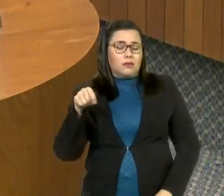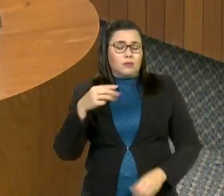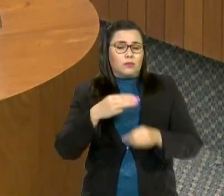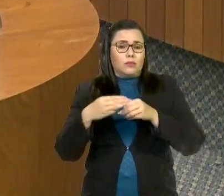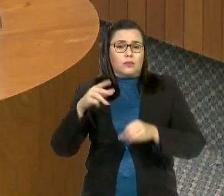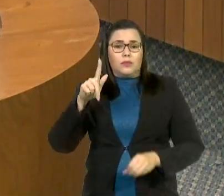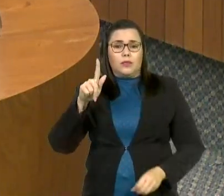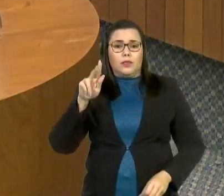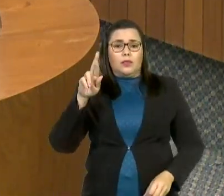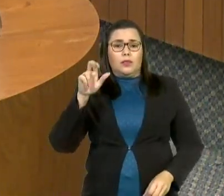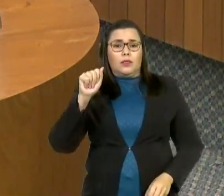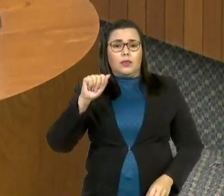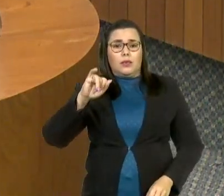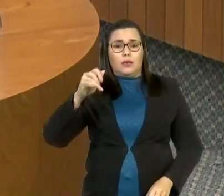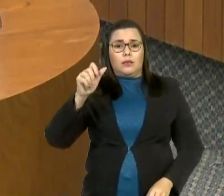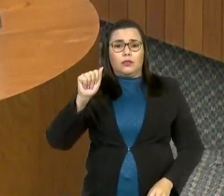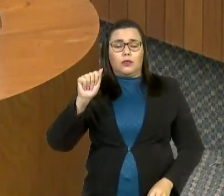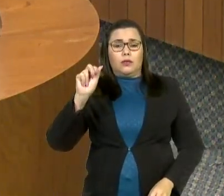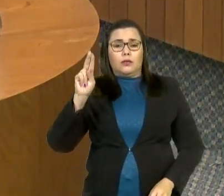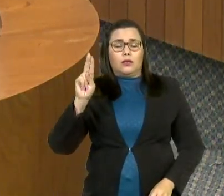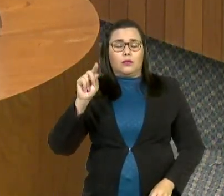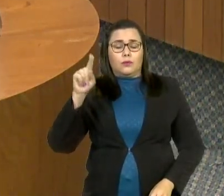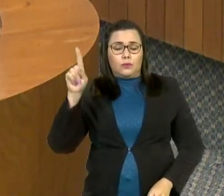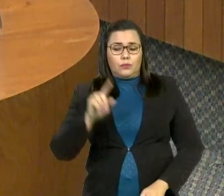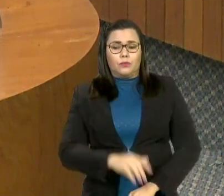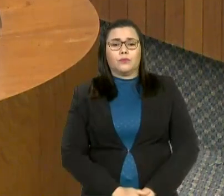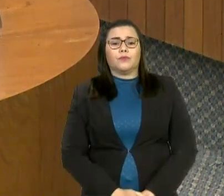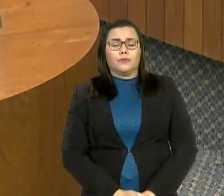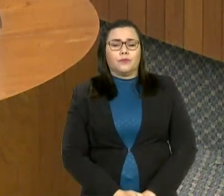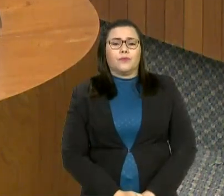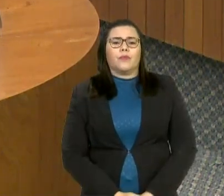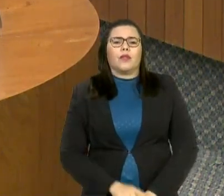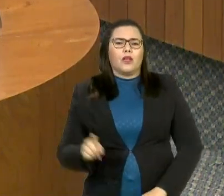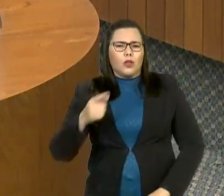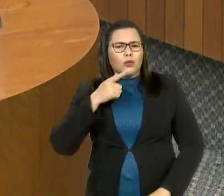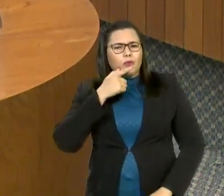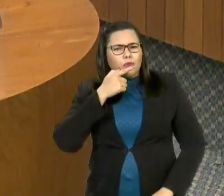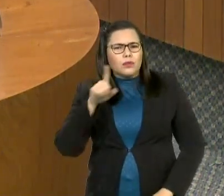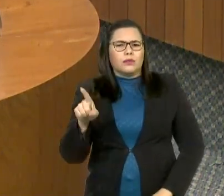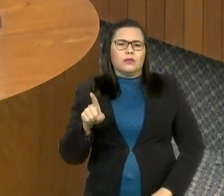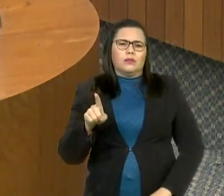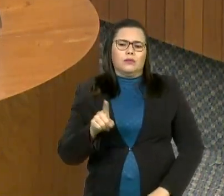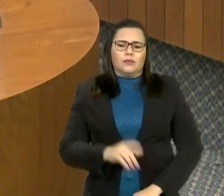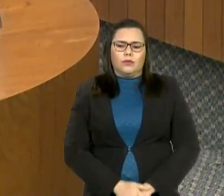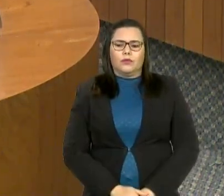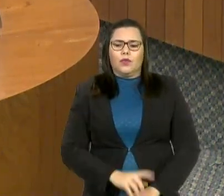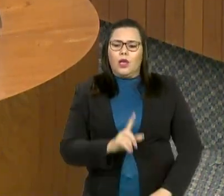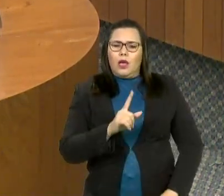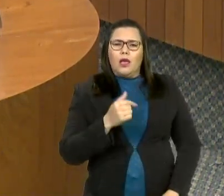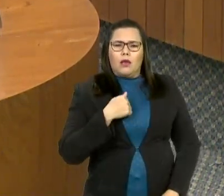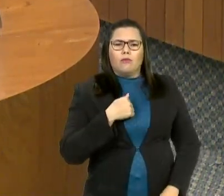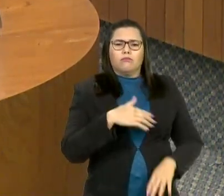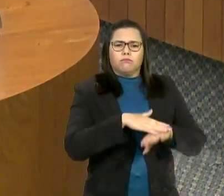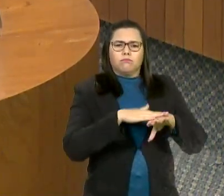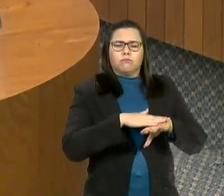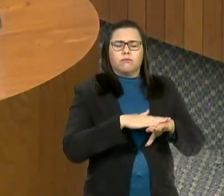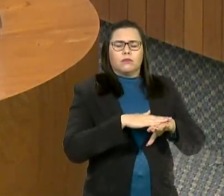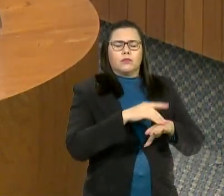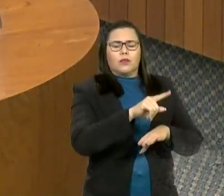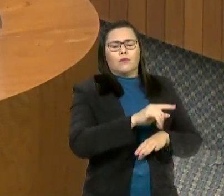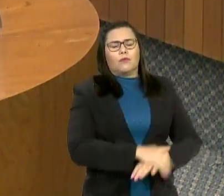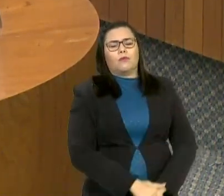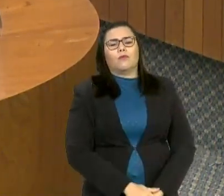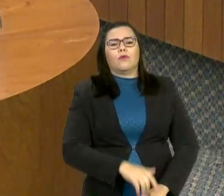Eu já conversava com o deputado Leandro Belo para a gente fazer um levantamento de todas essas obras, inclusive para identificar aqueles municípios que têm uma quantidade maior, deputado Carlos